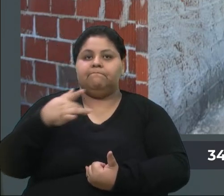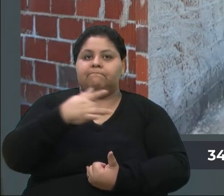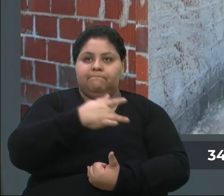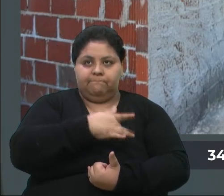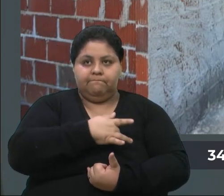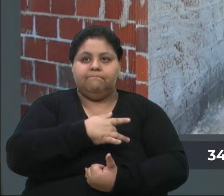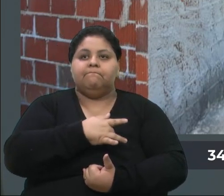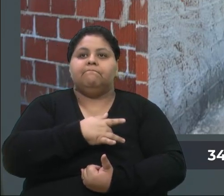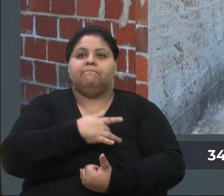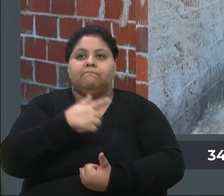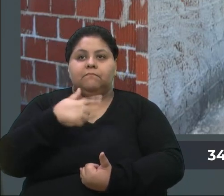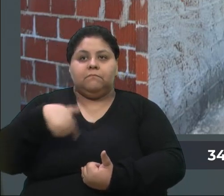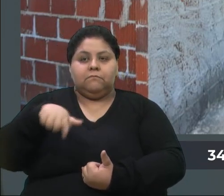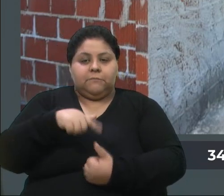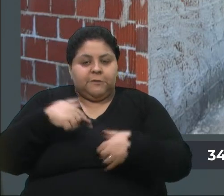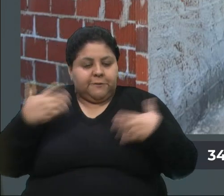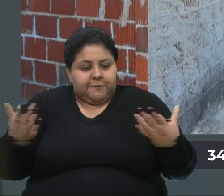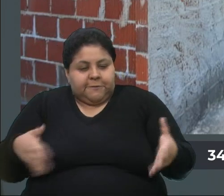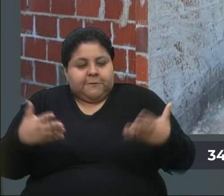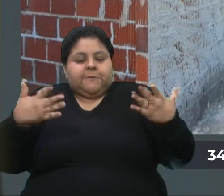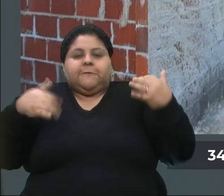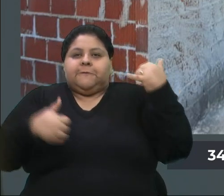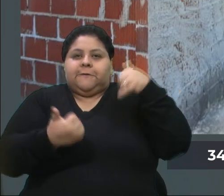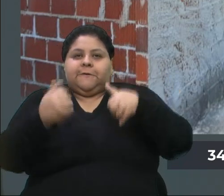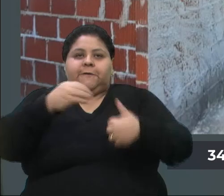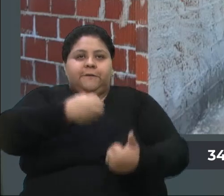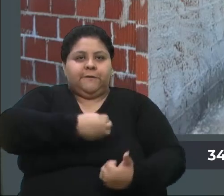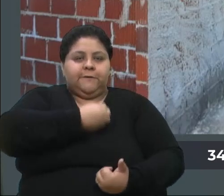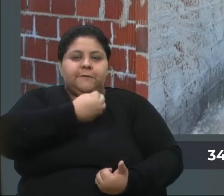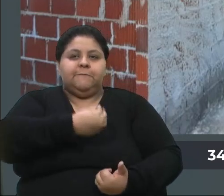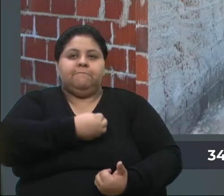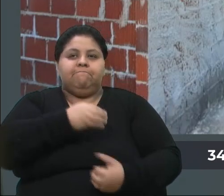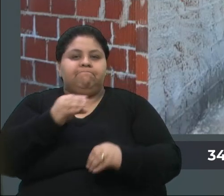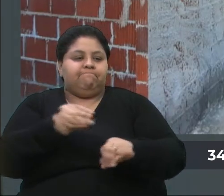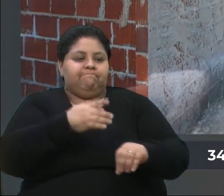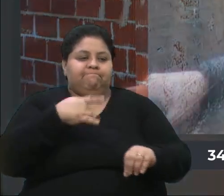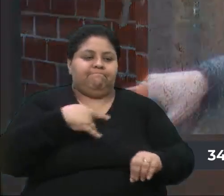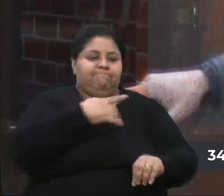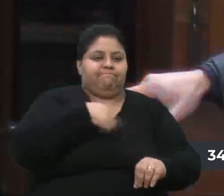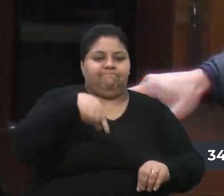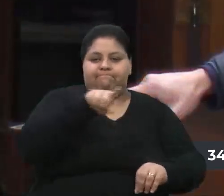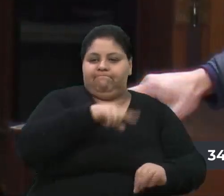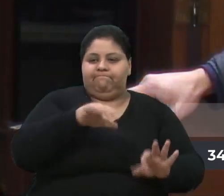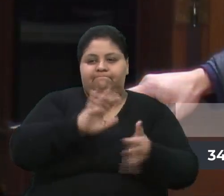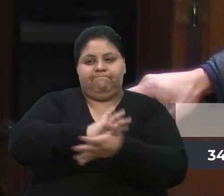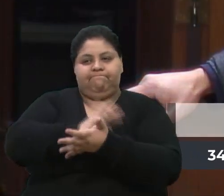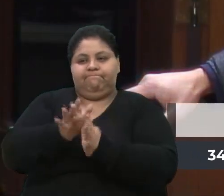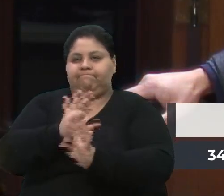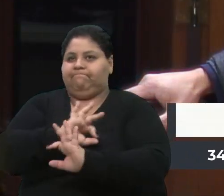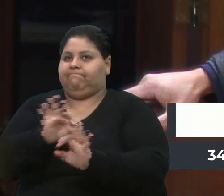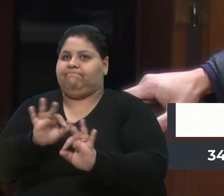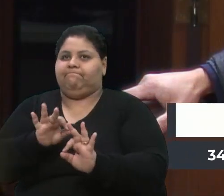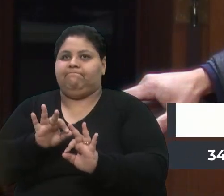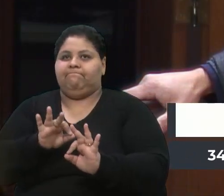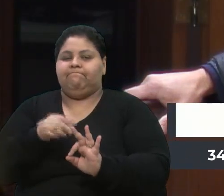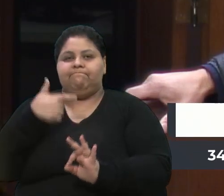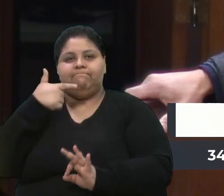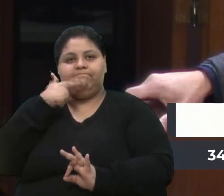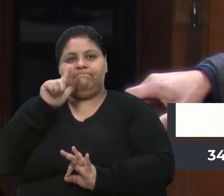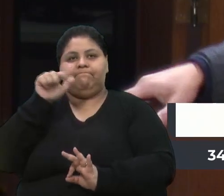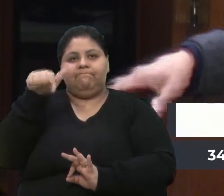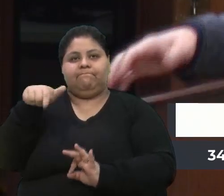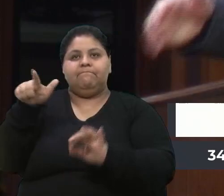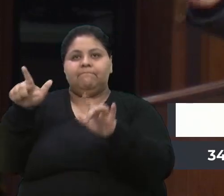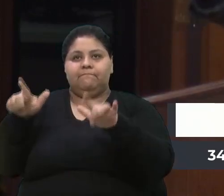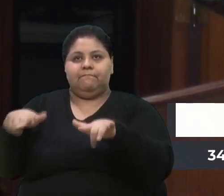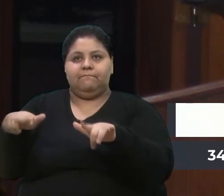nos enaltece, é qualidade de vida. Sem saúde, nós não somos ninguém. E aproveitando esse espaço, o